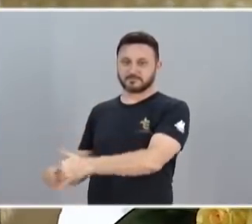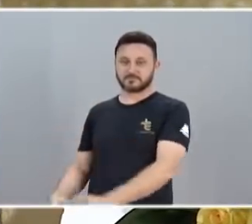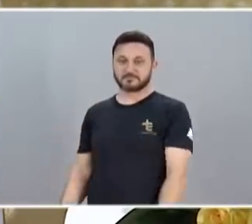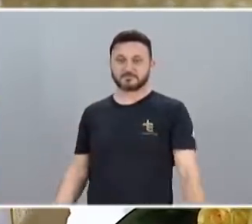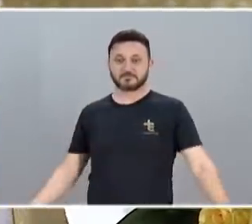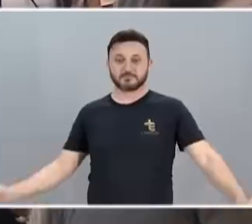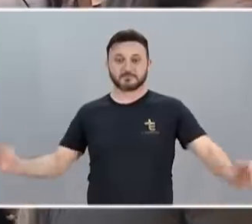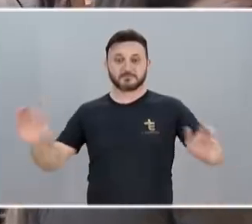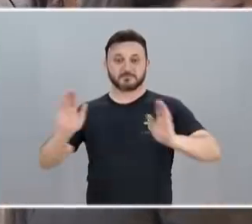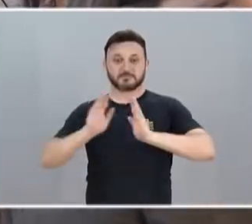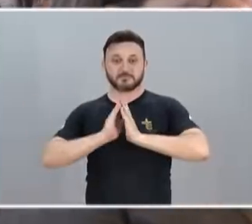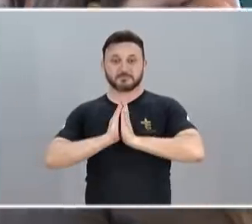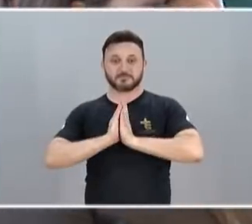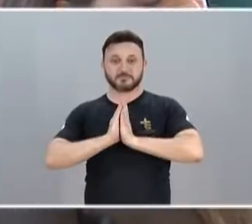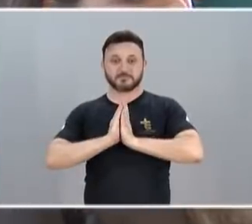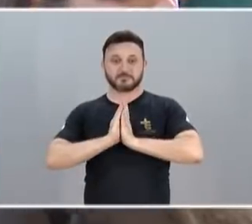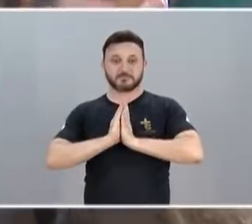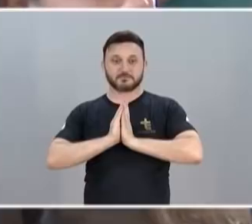pecados.